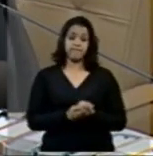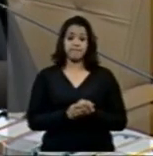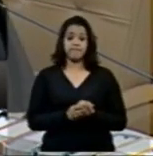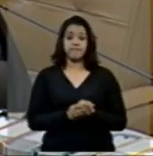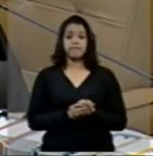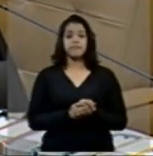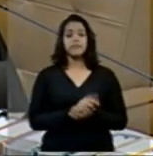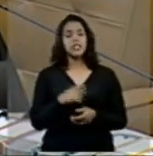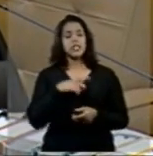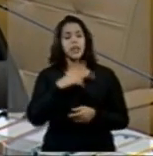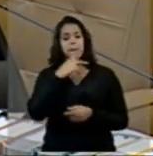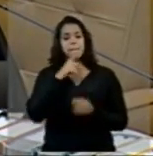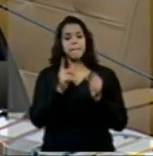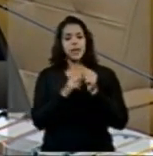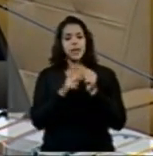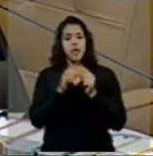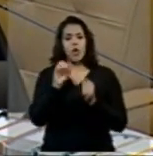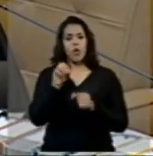de